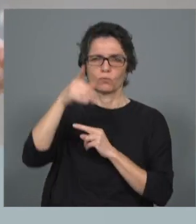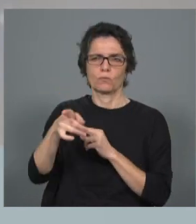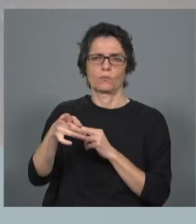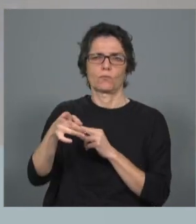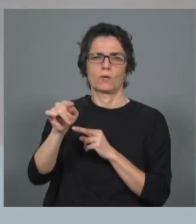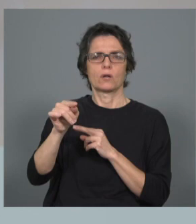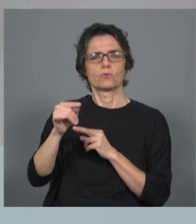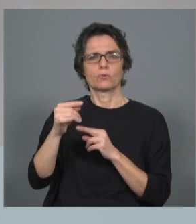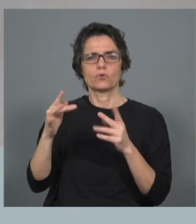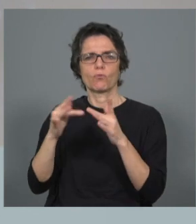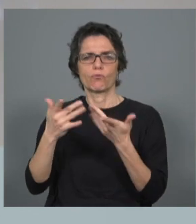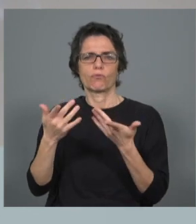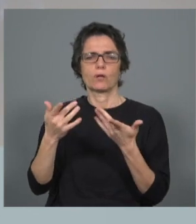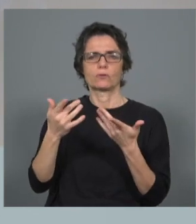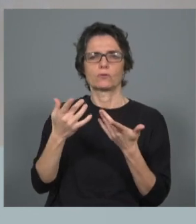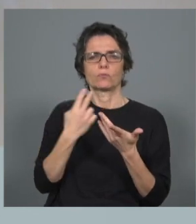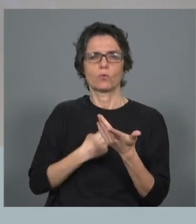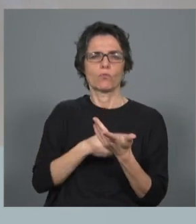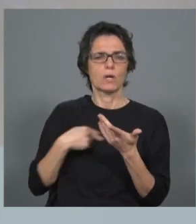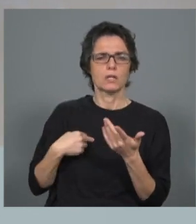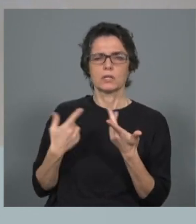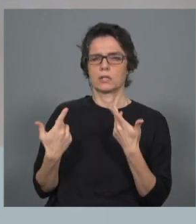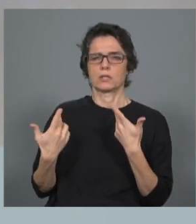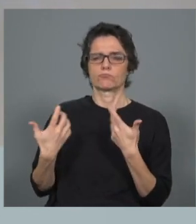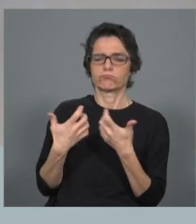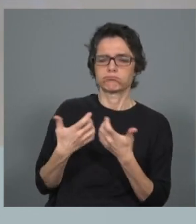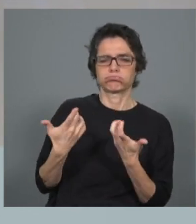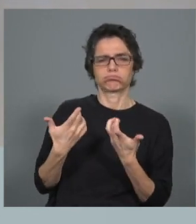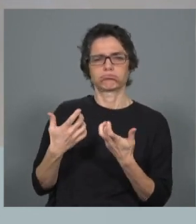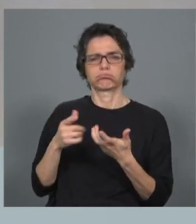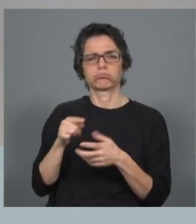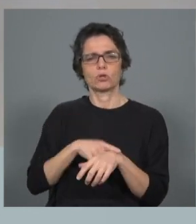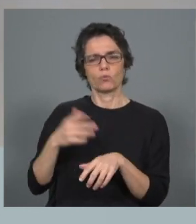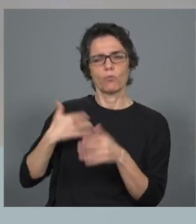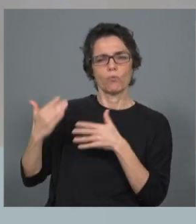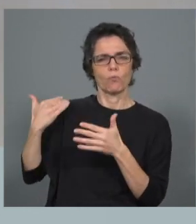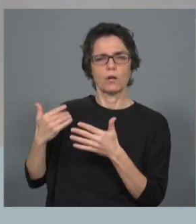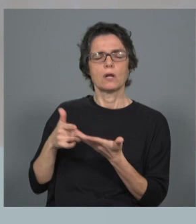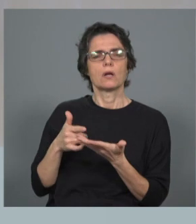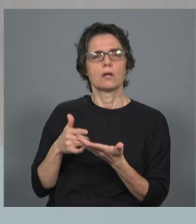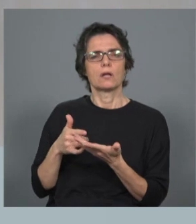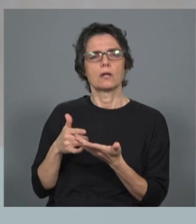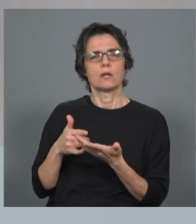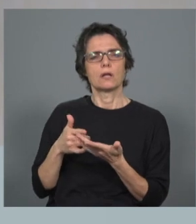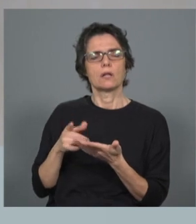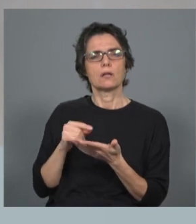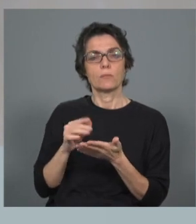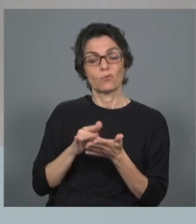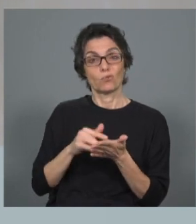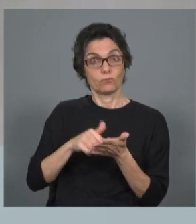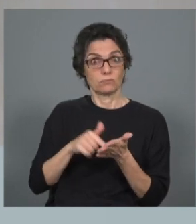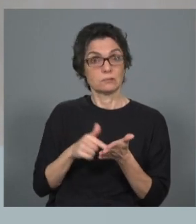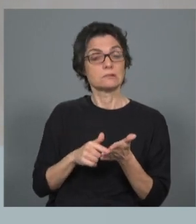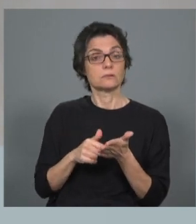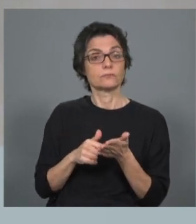que é referido um bocadinho de passagem, mas que para nós também tem um certo interesse nesse sentido, mas acima de tudo por ter sido o livro onde